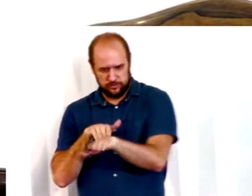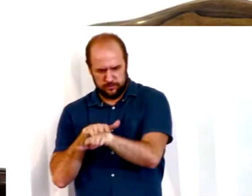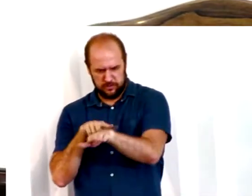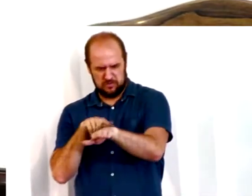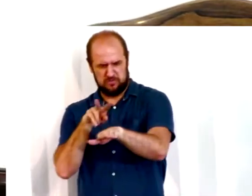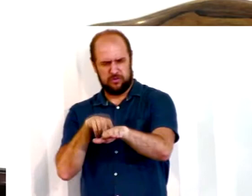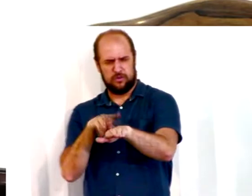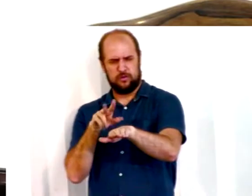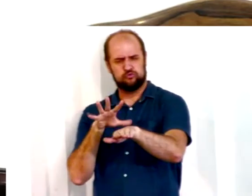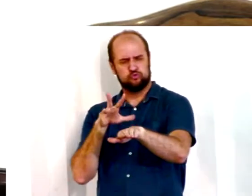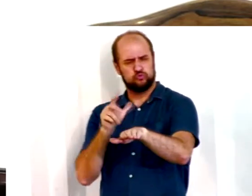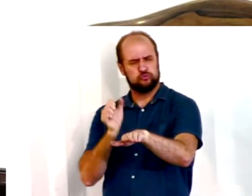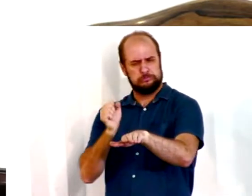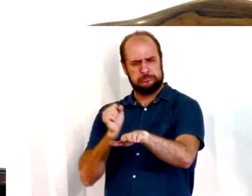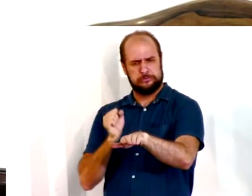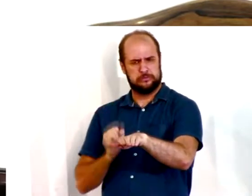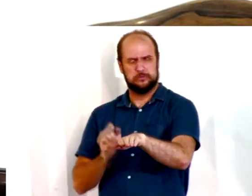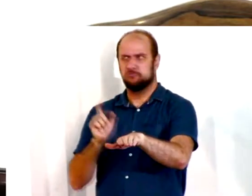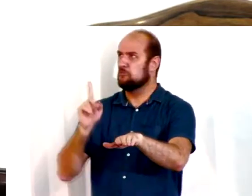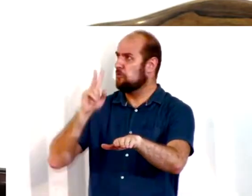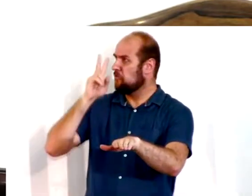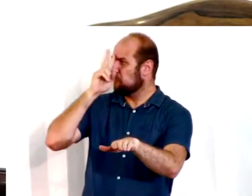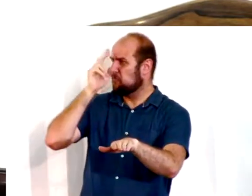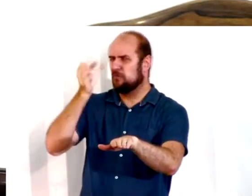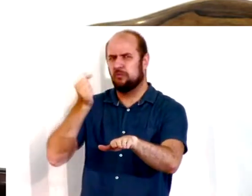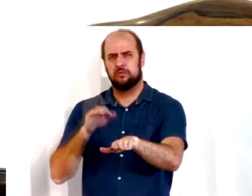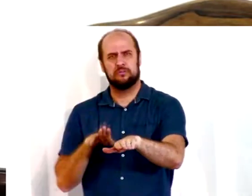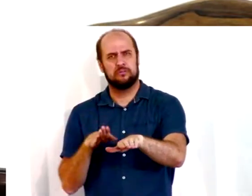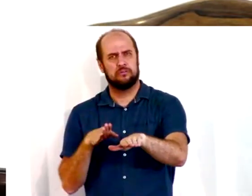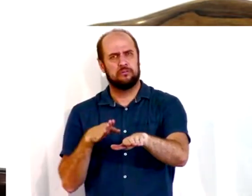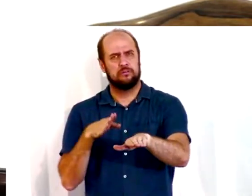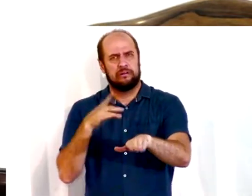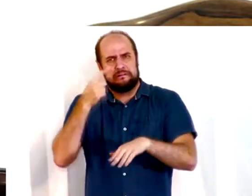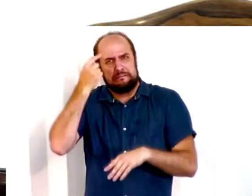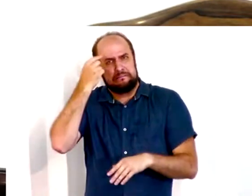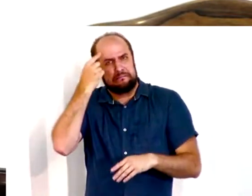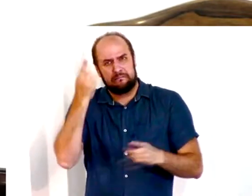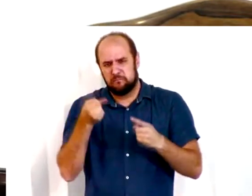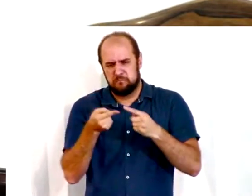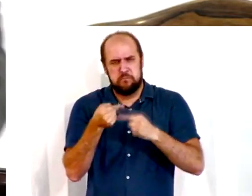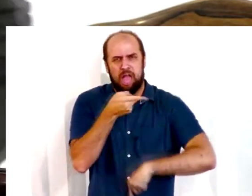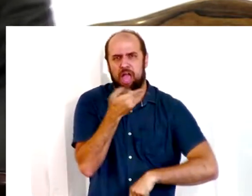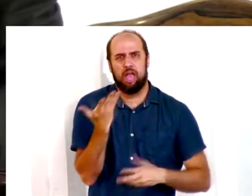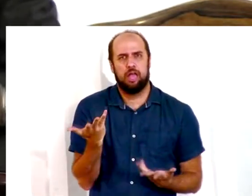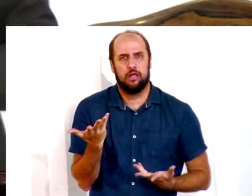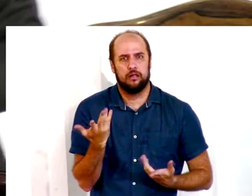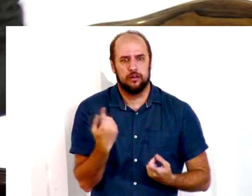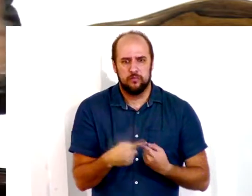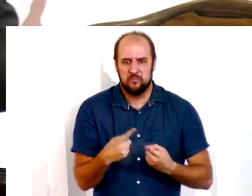tudo posso naquele que me fortalece. Há uma contradição. Porque ele não recebeu